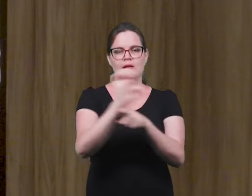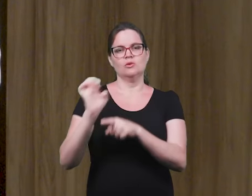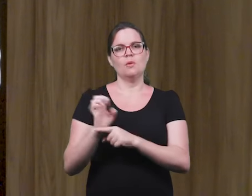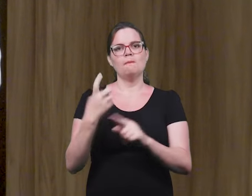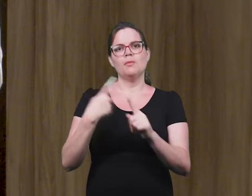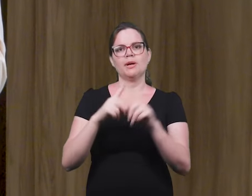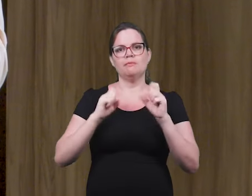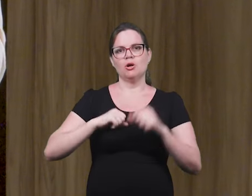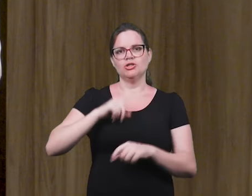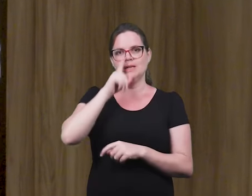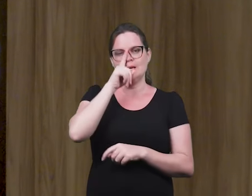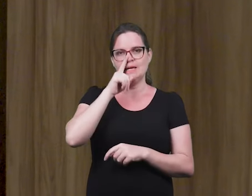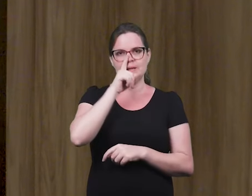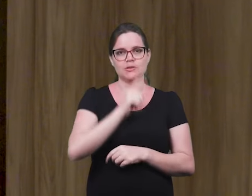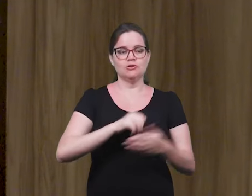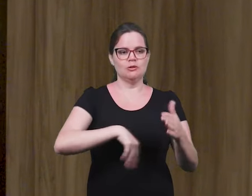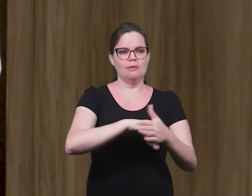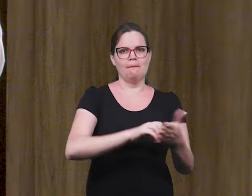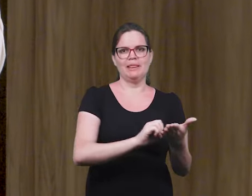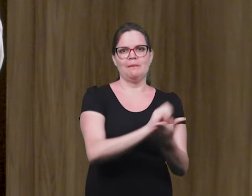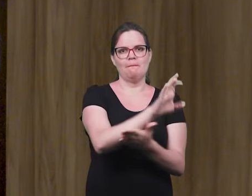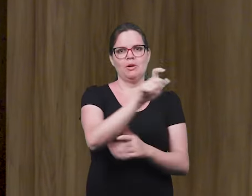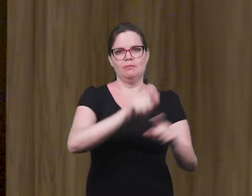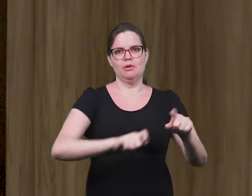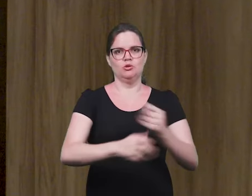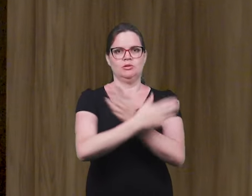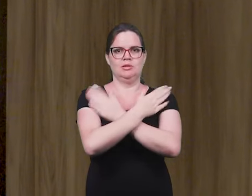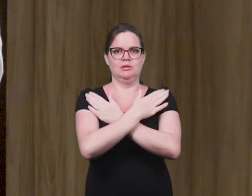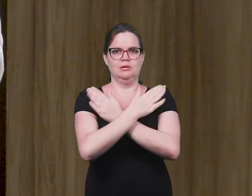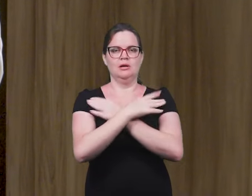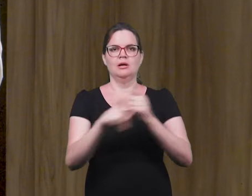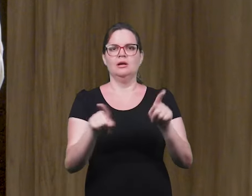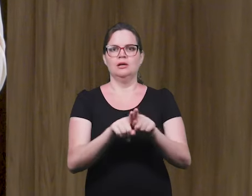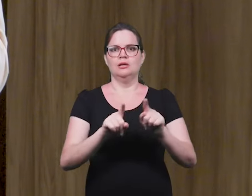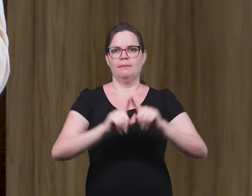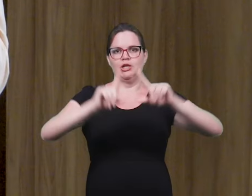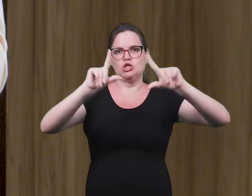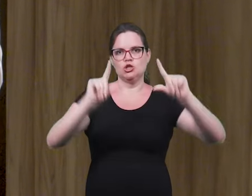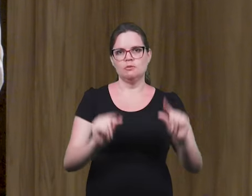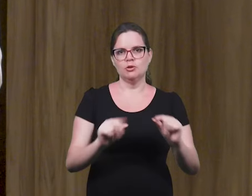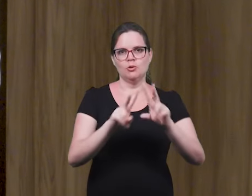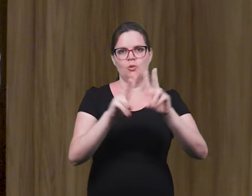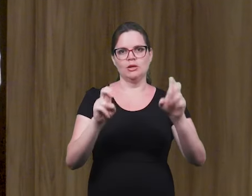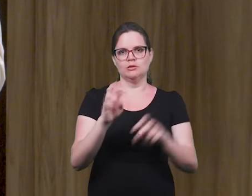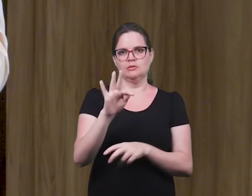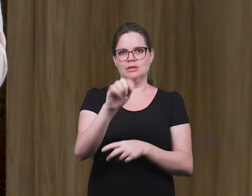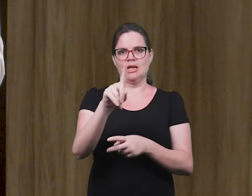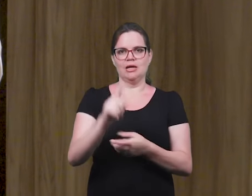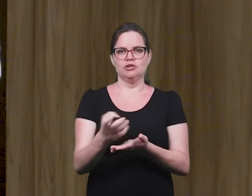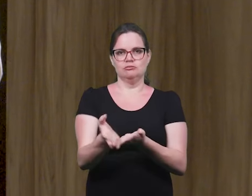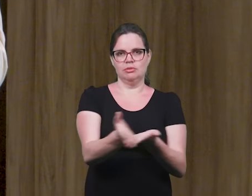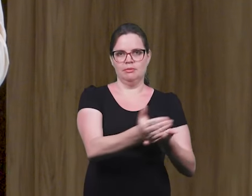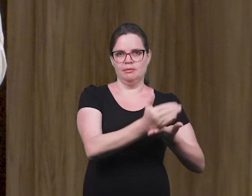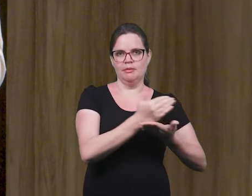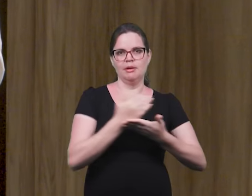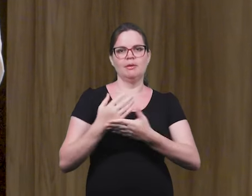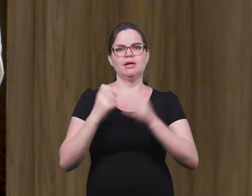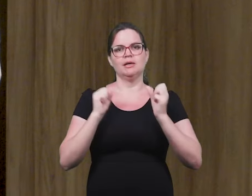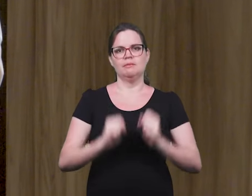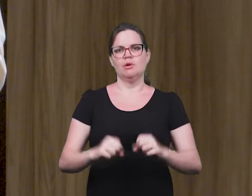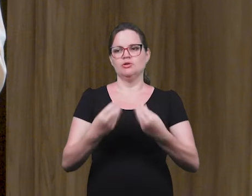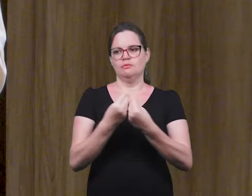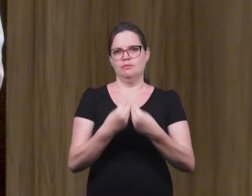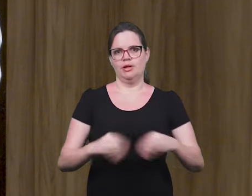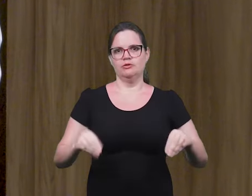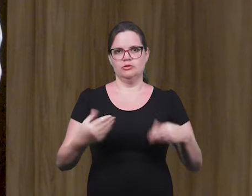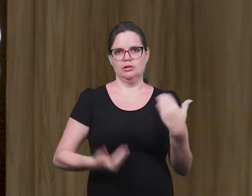sobre o risco de desemprego e a redução na arrecadação municipal que afeta os